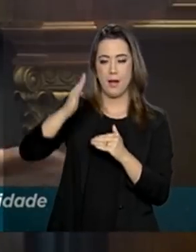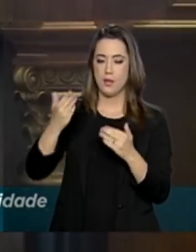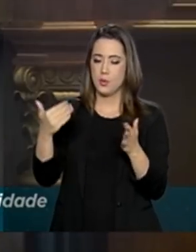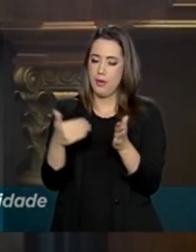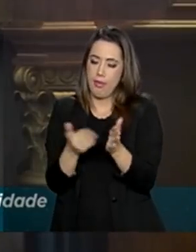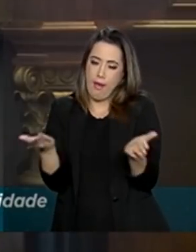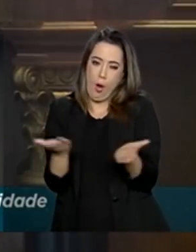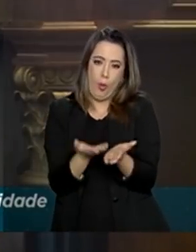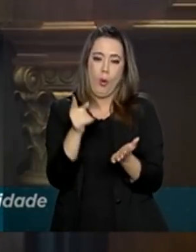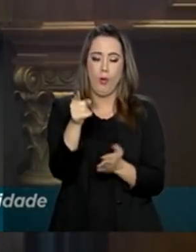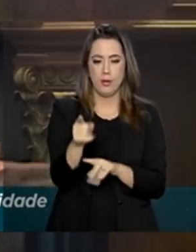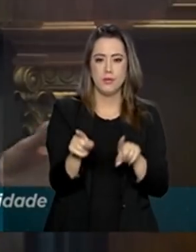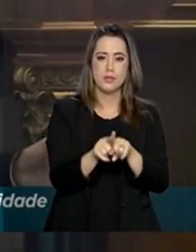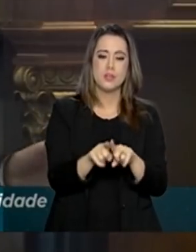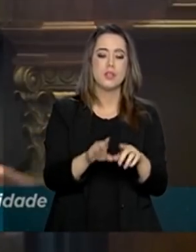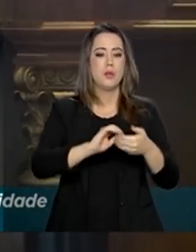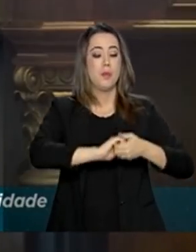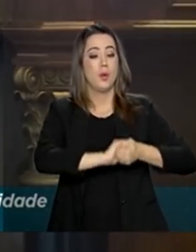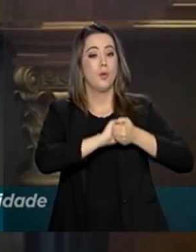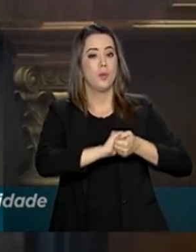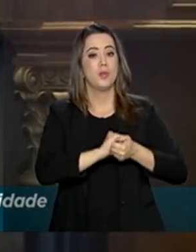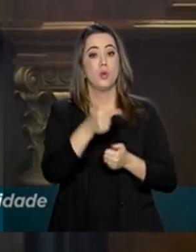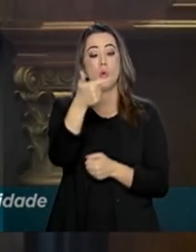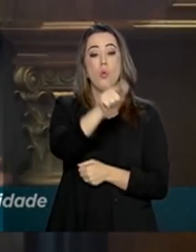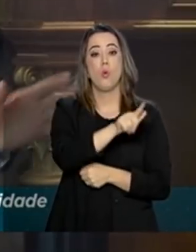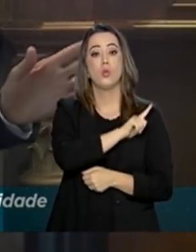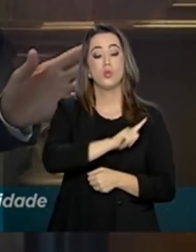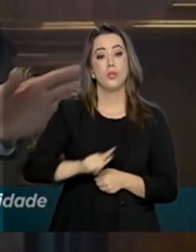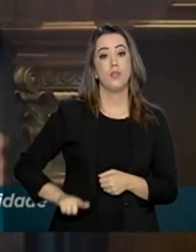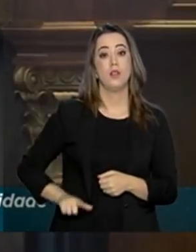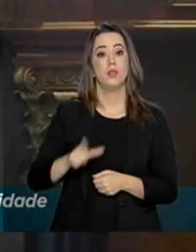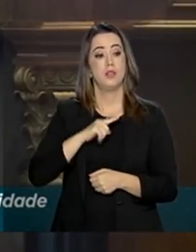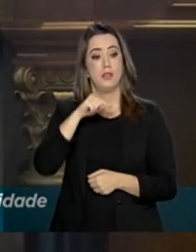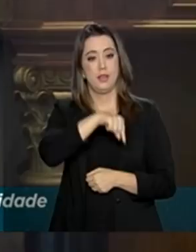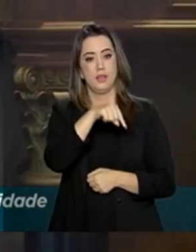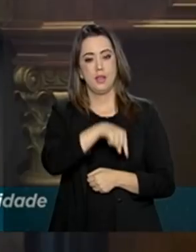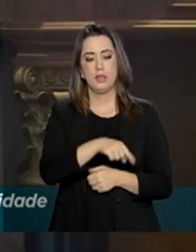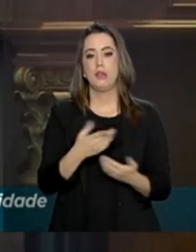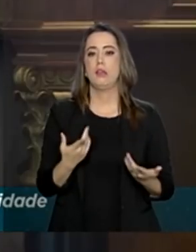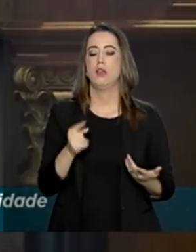Não poderia cumprimentar o outro governador que tem aqui, Cameli,